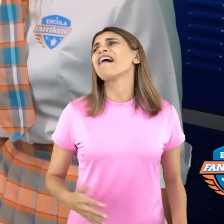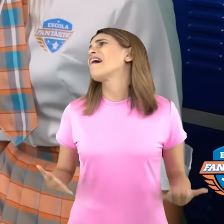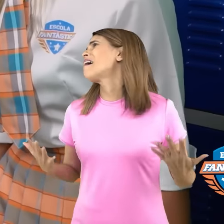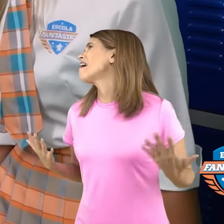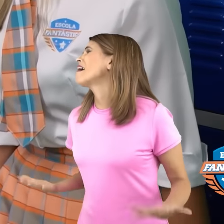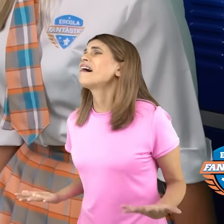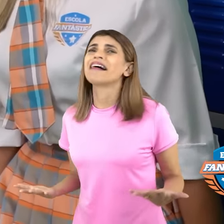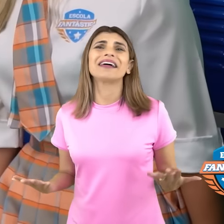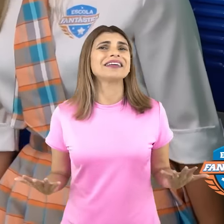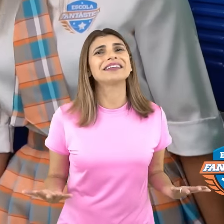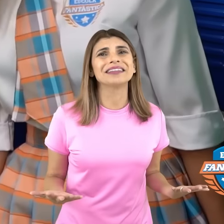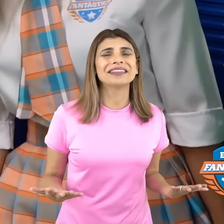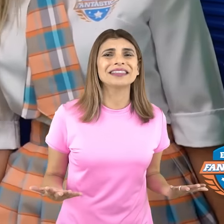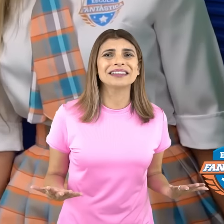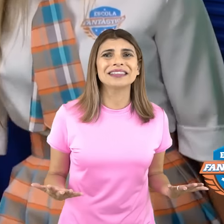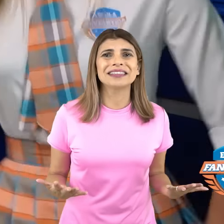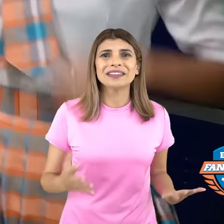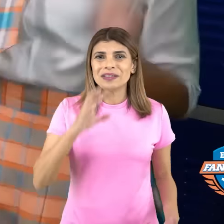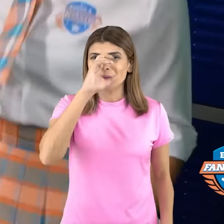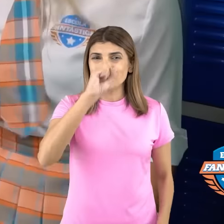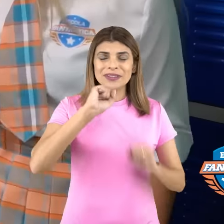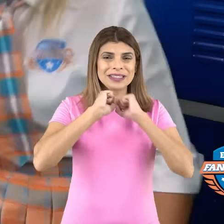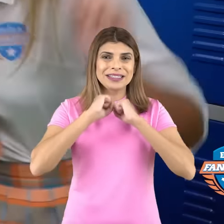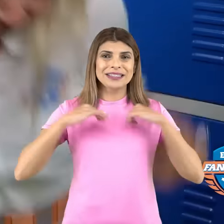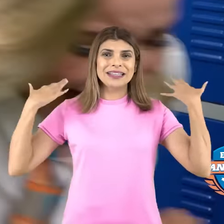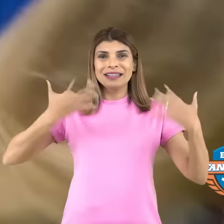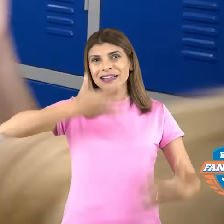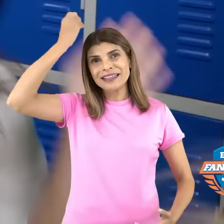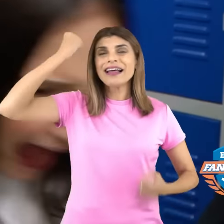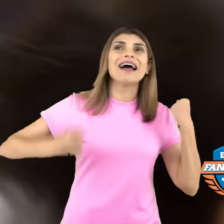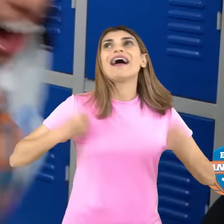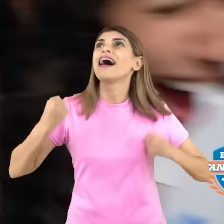É a Bruxa Pandora!